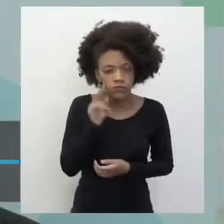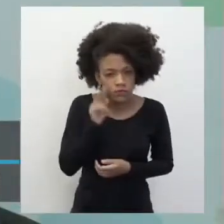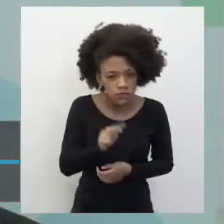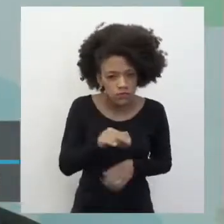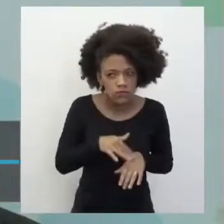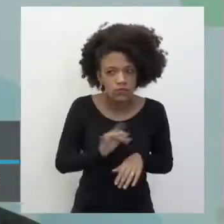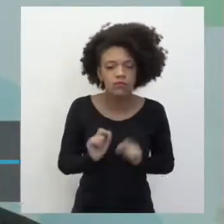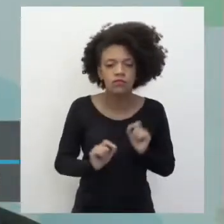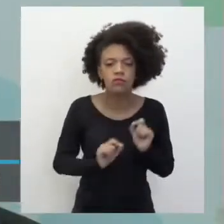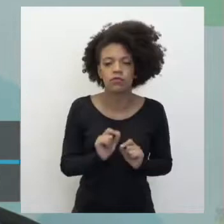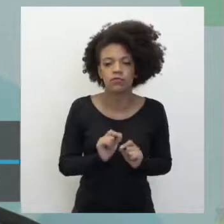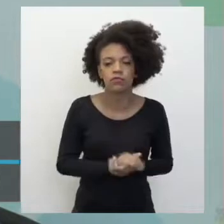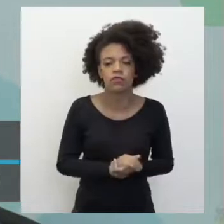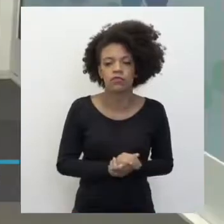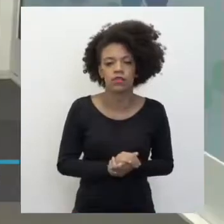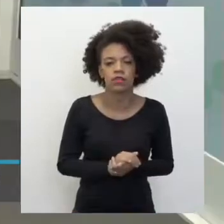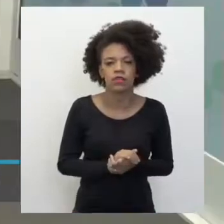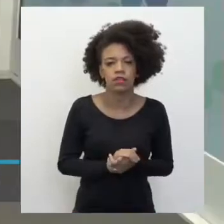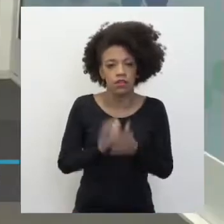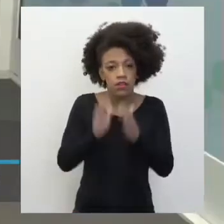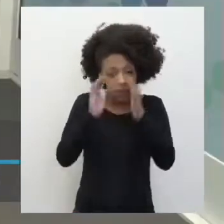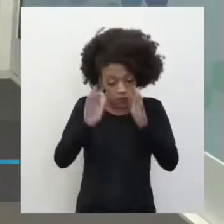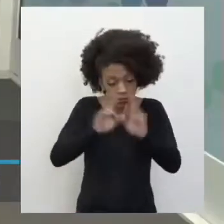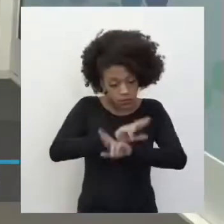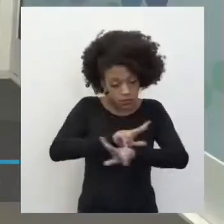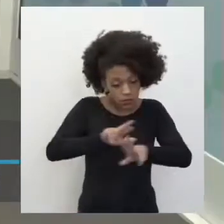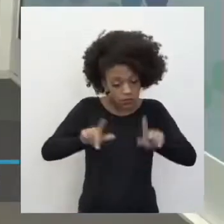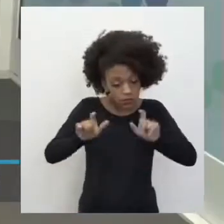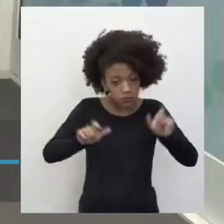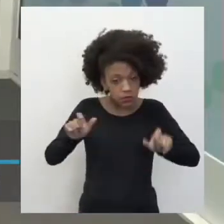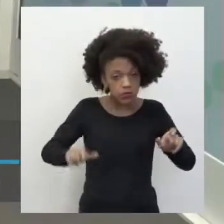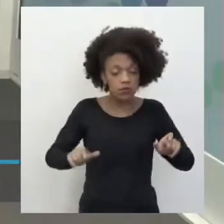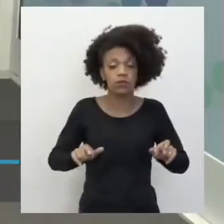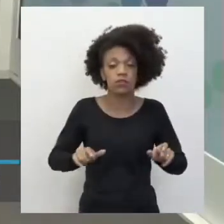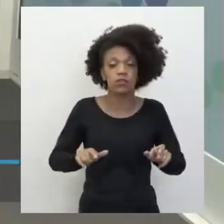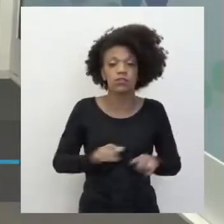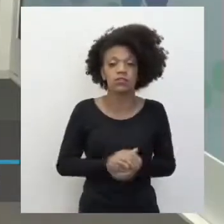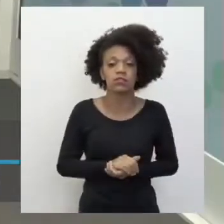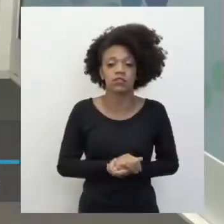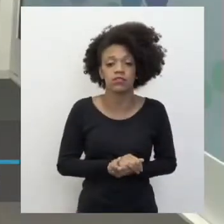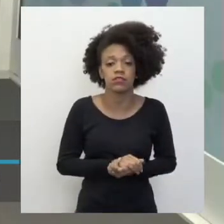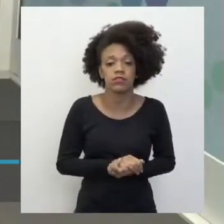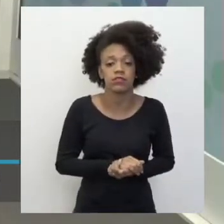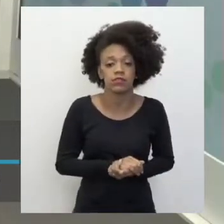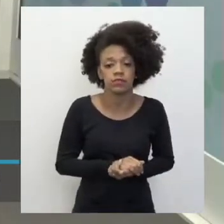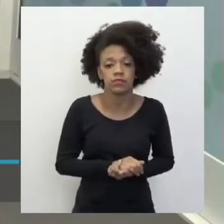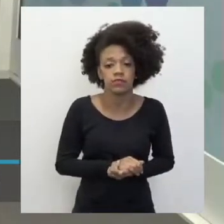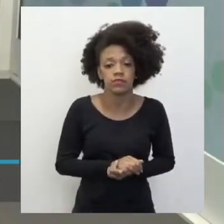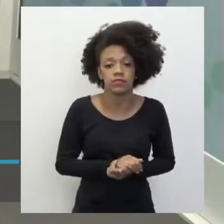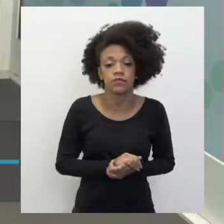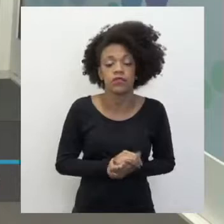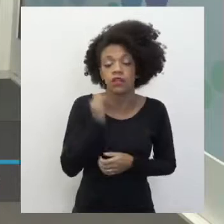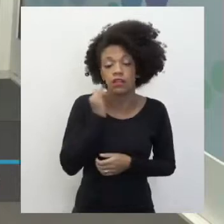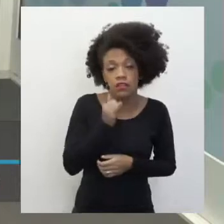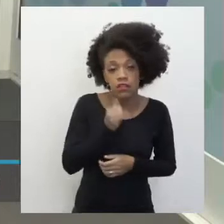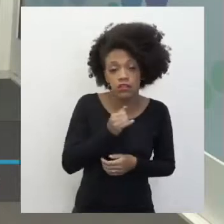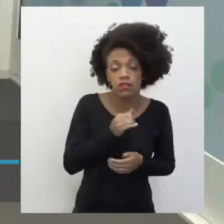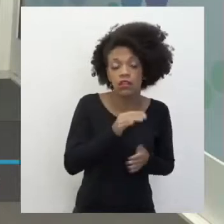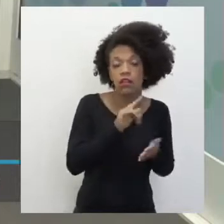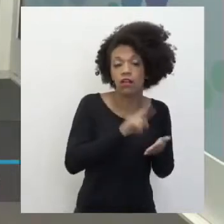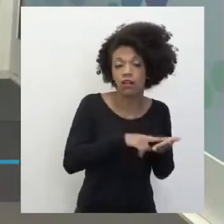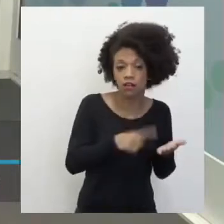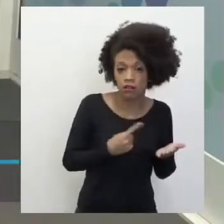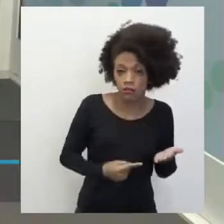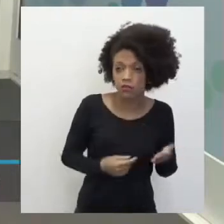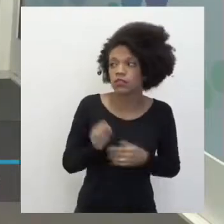mais. Respeito às diferentes pessoas e seres. Esses contos estão na apostila? Sim,